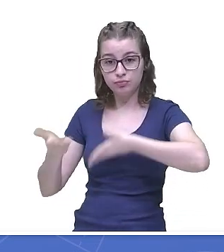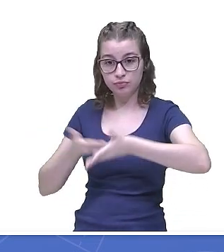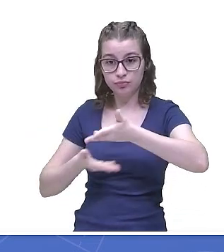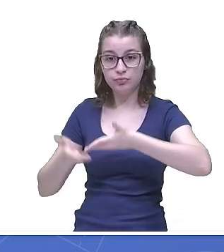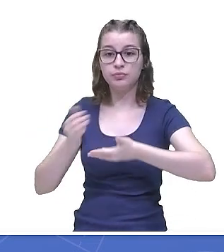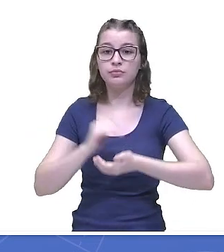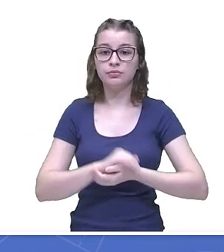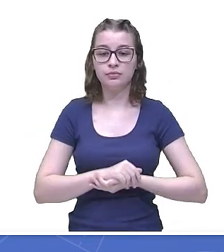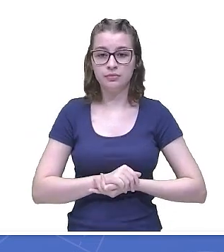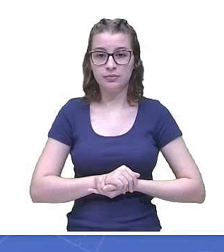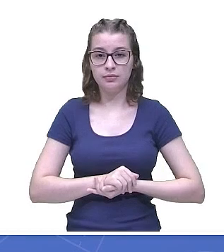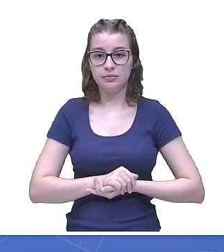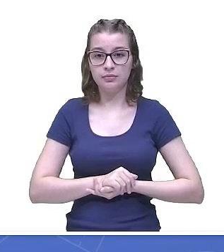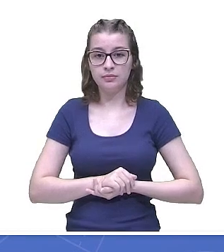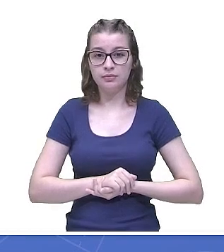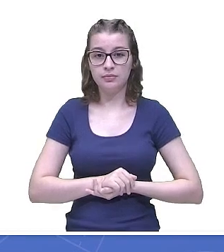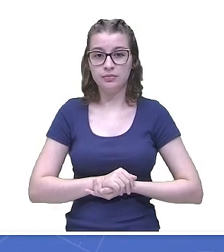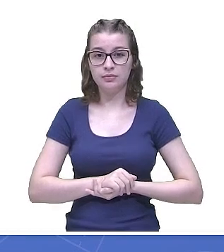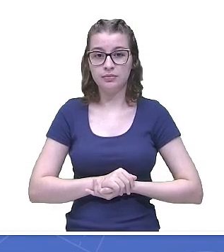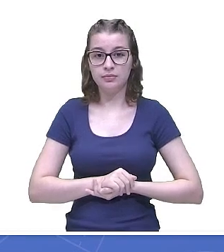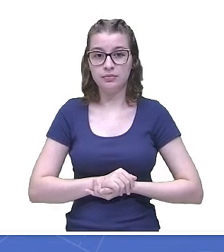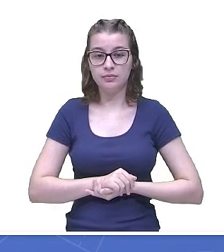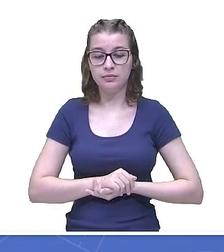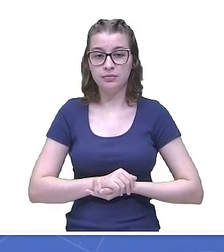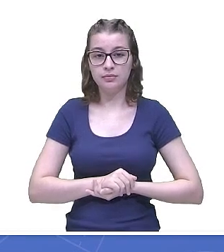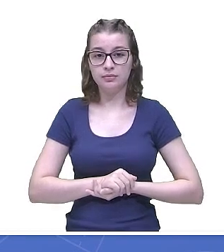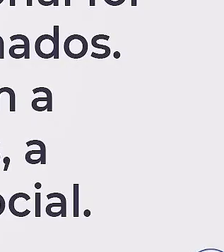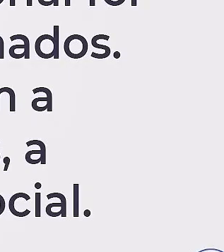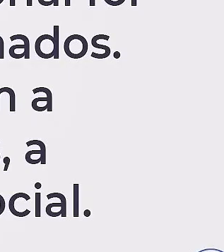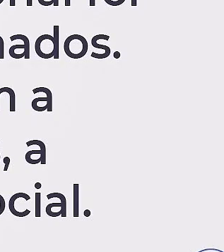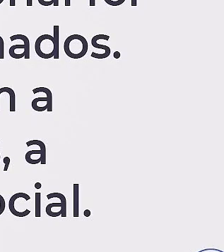suas respostas, tá bom? Um bom trabalho e até daqui a pouco.